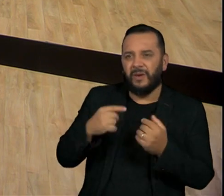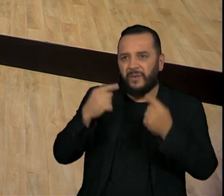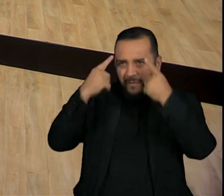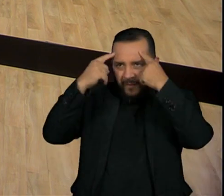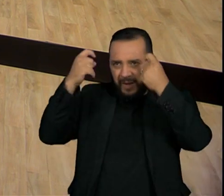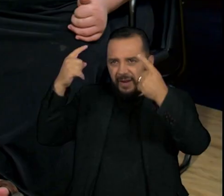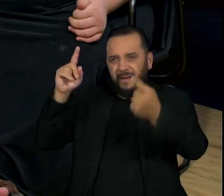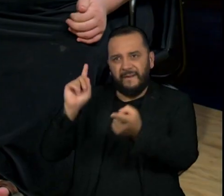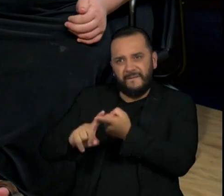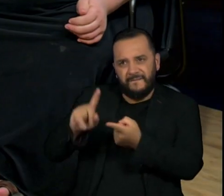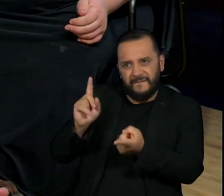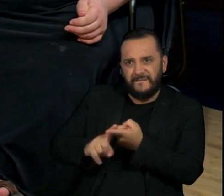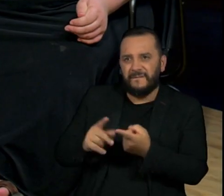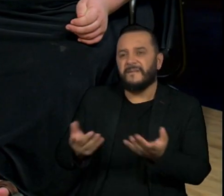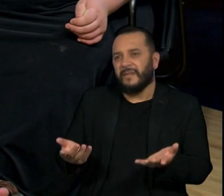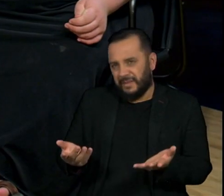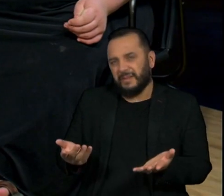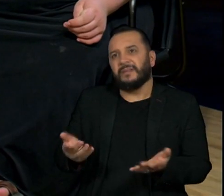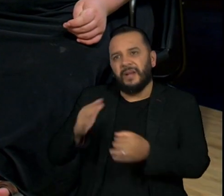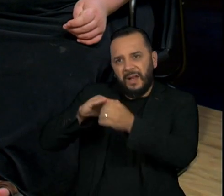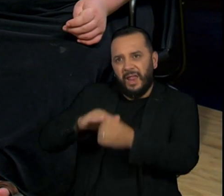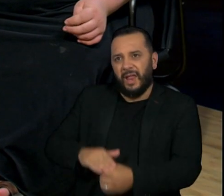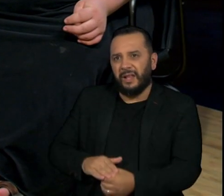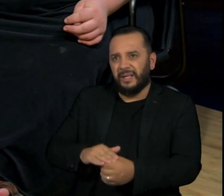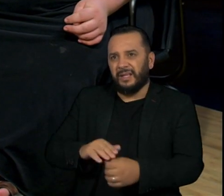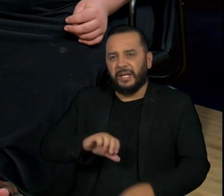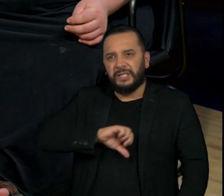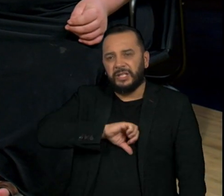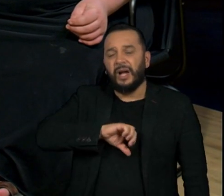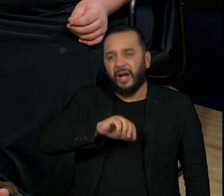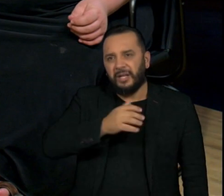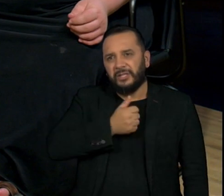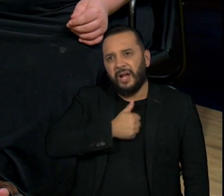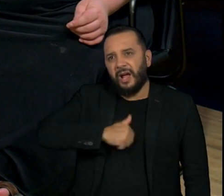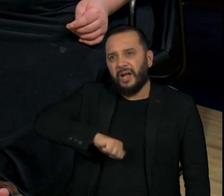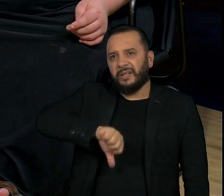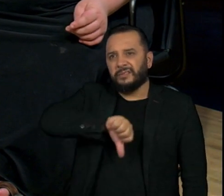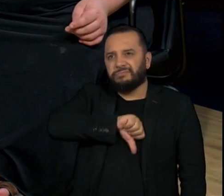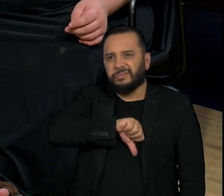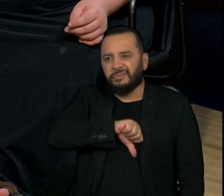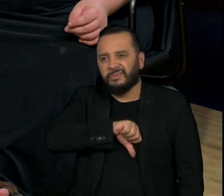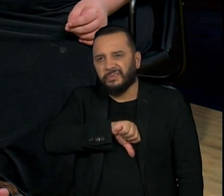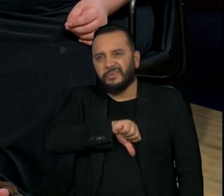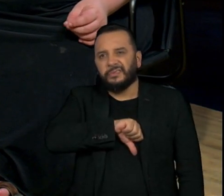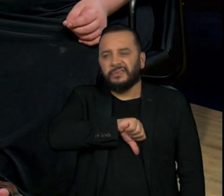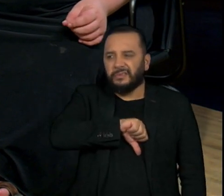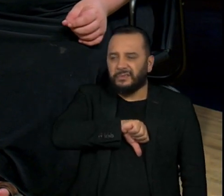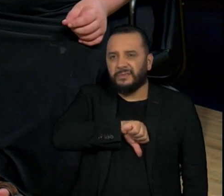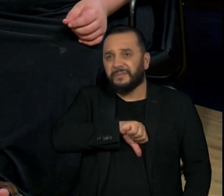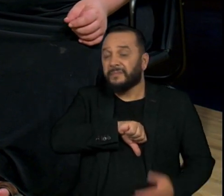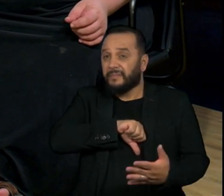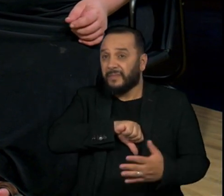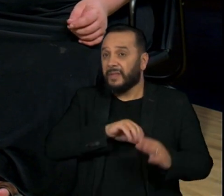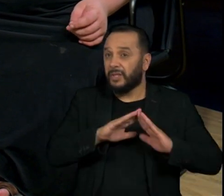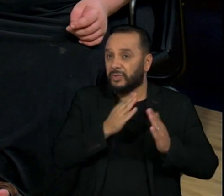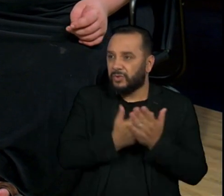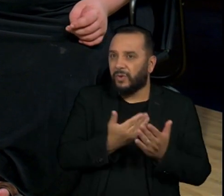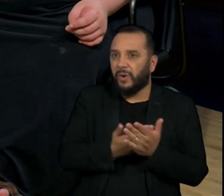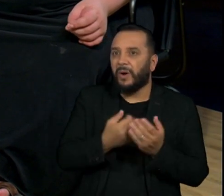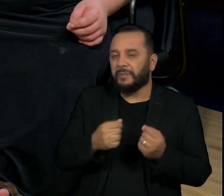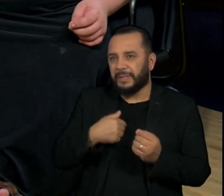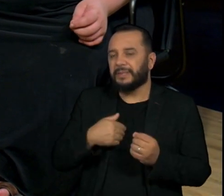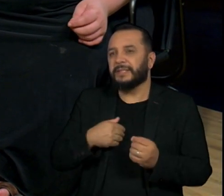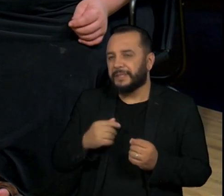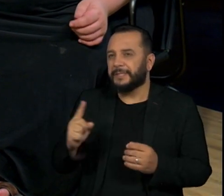humilhação, qualquer tipo. E aí entra a baixa autoestima também. E veja o trabalho da escola de acolher esse adolescente,